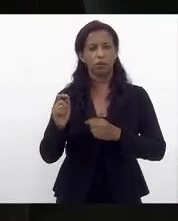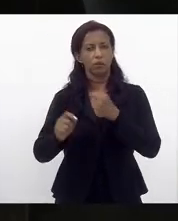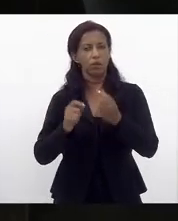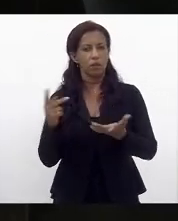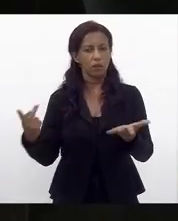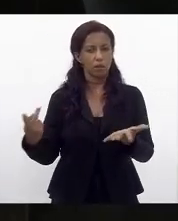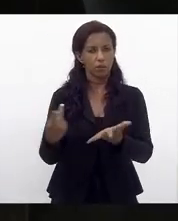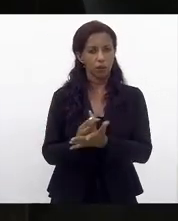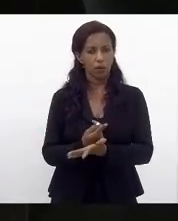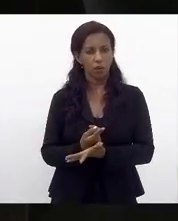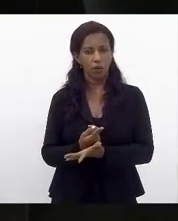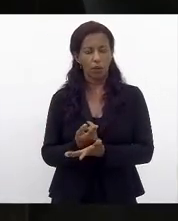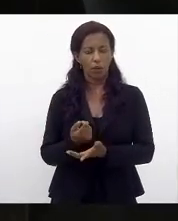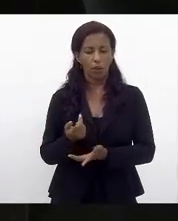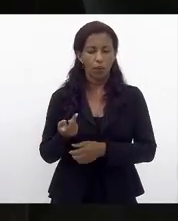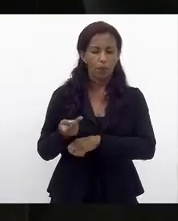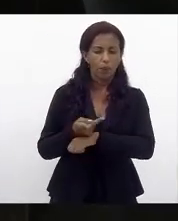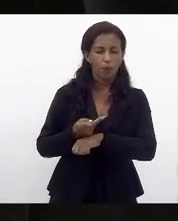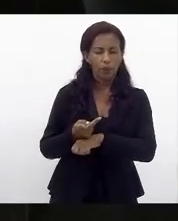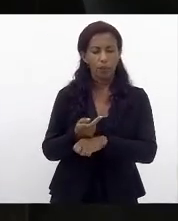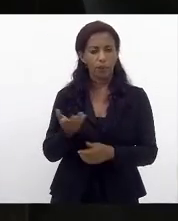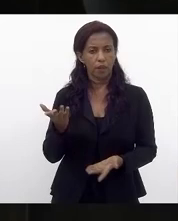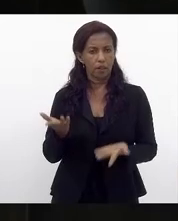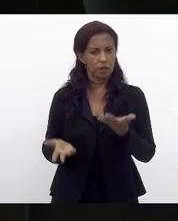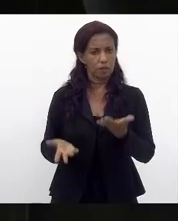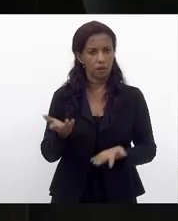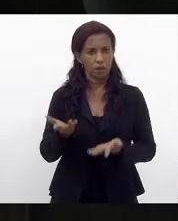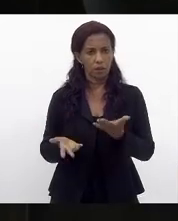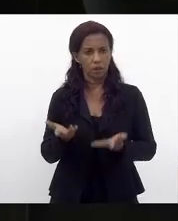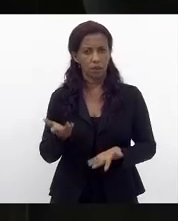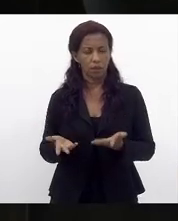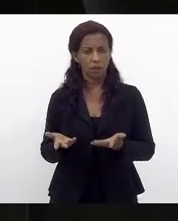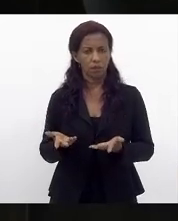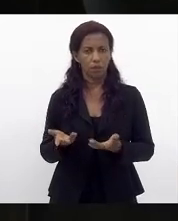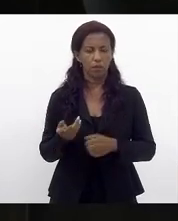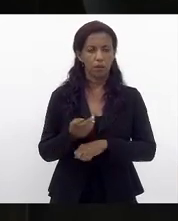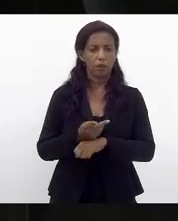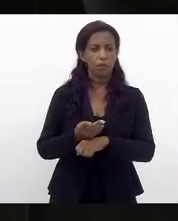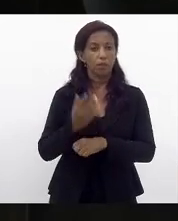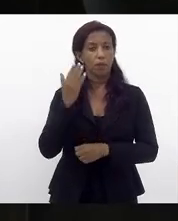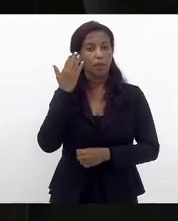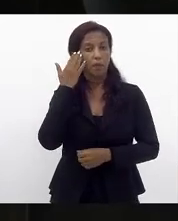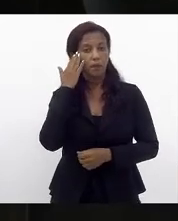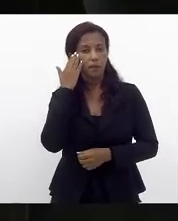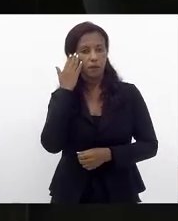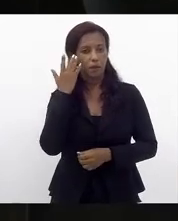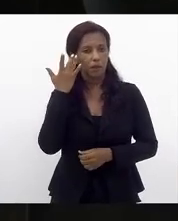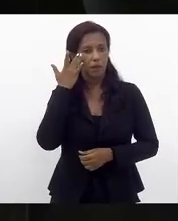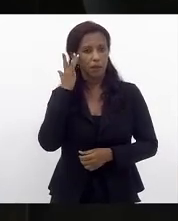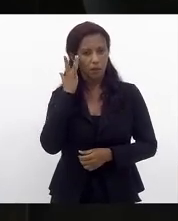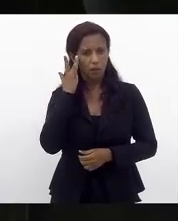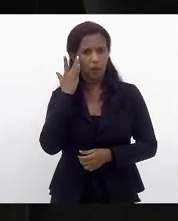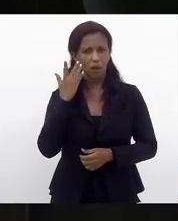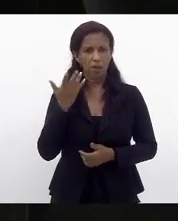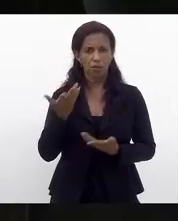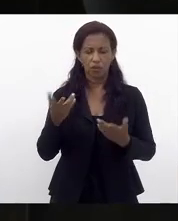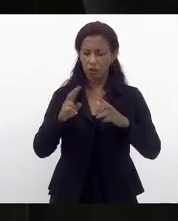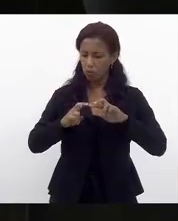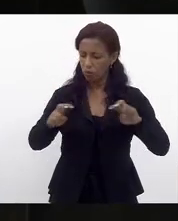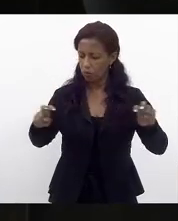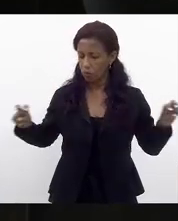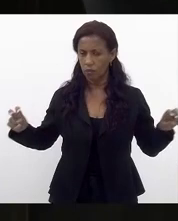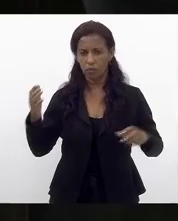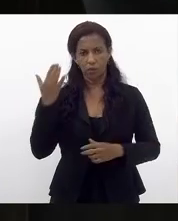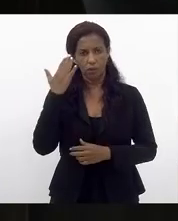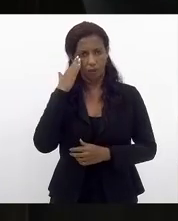buscar esse ponto de equilíbrio é buscar entender claramente e eu acho que estão aqui na mesa tão